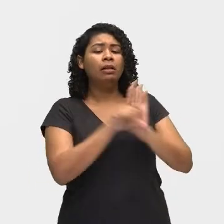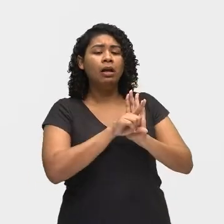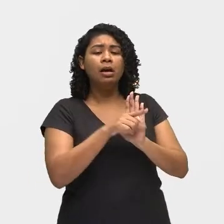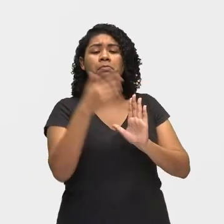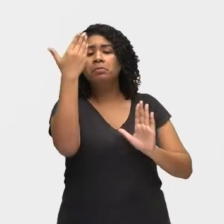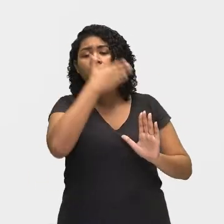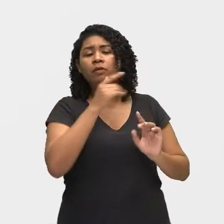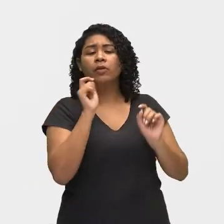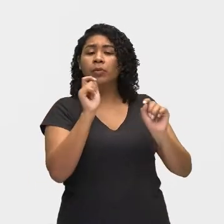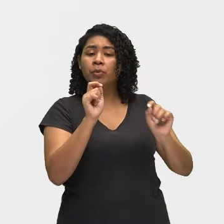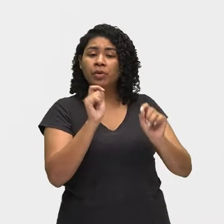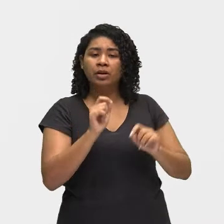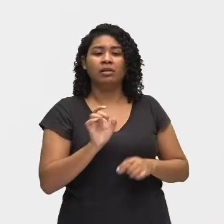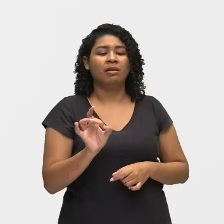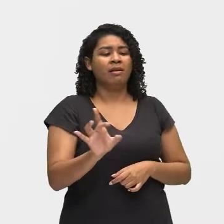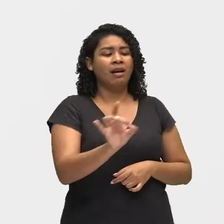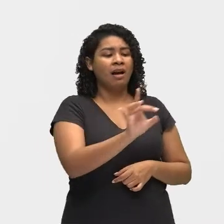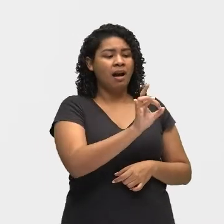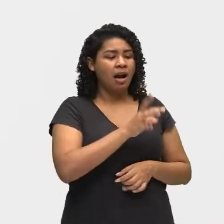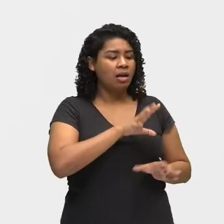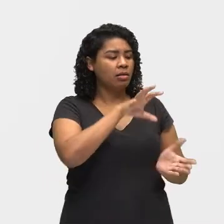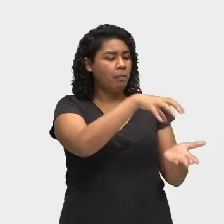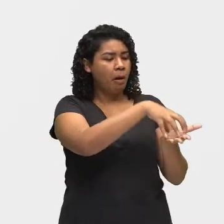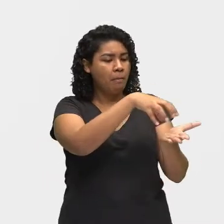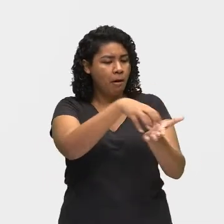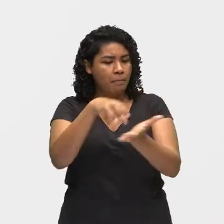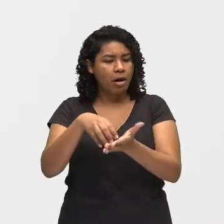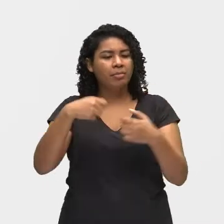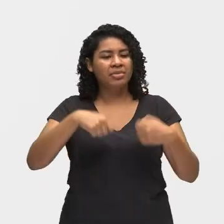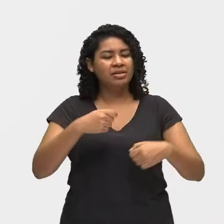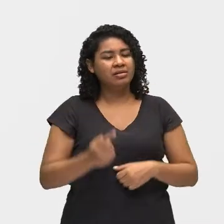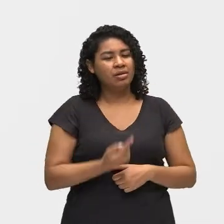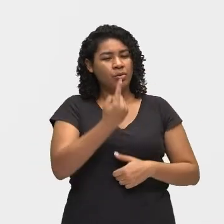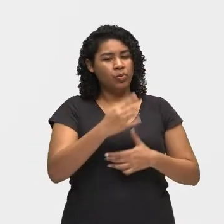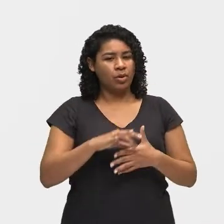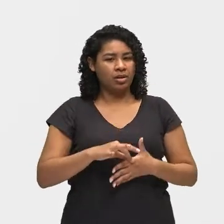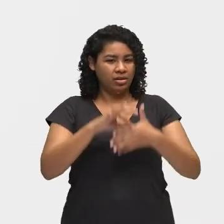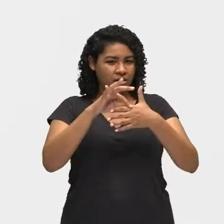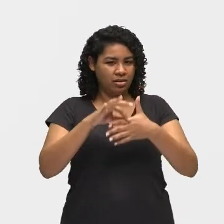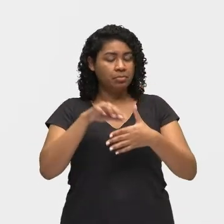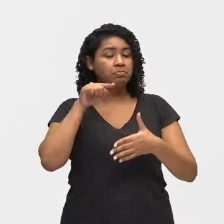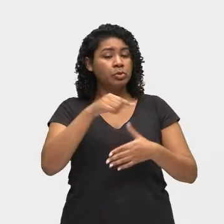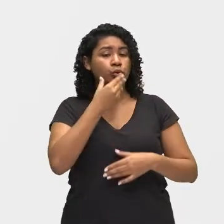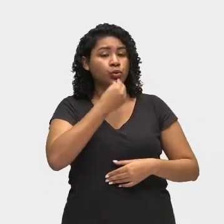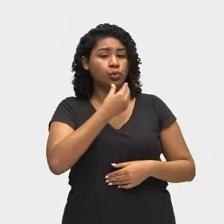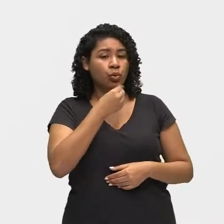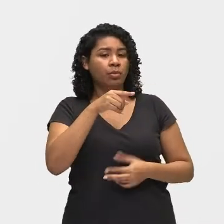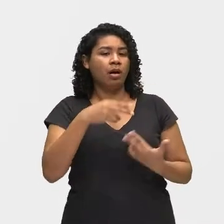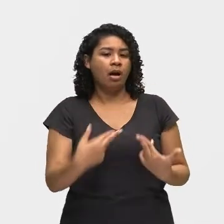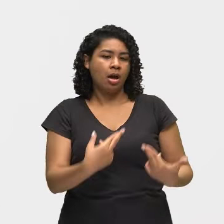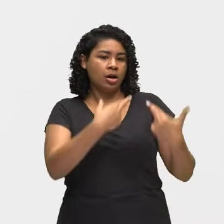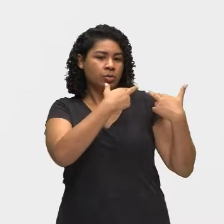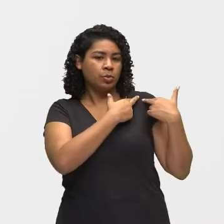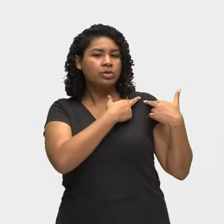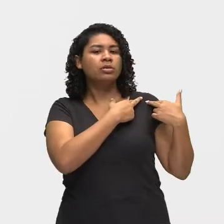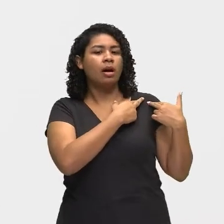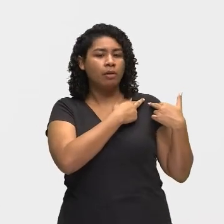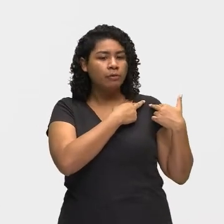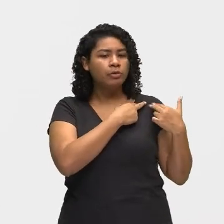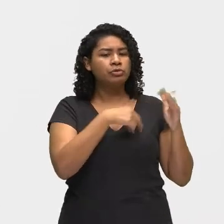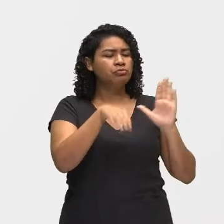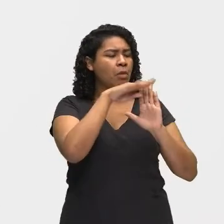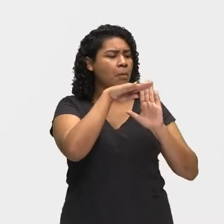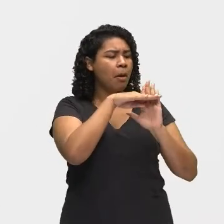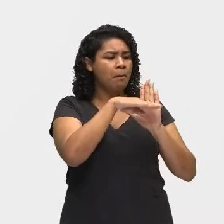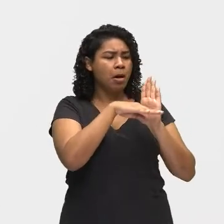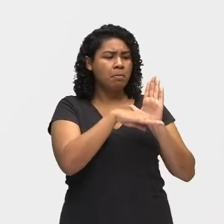povo deveria possuir um capitão de aldeia, o qual seria responsável por várias tarefas,